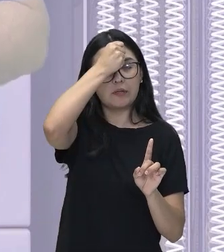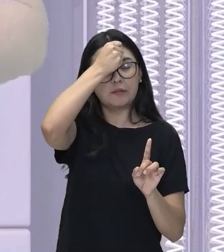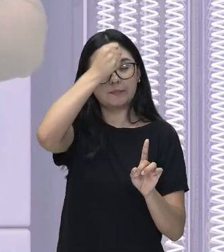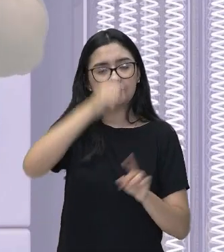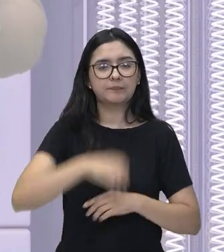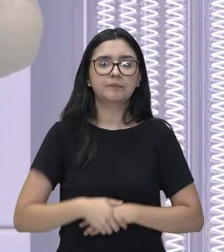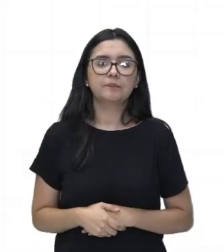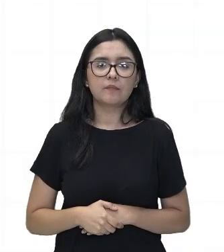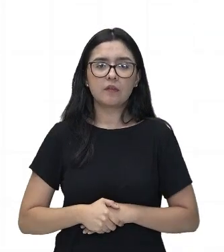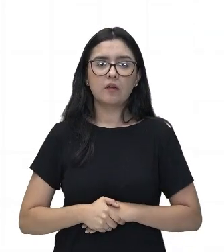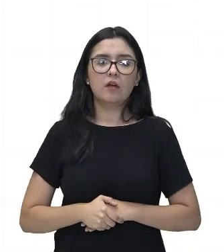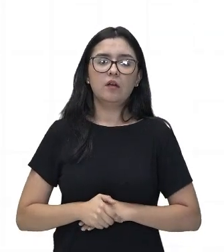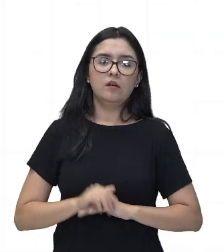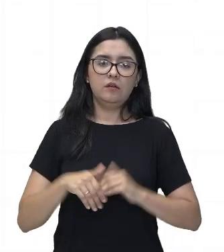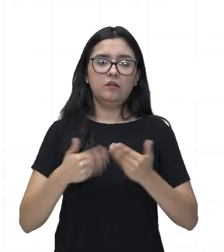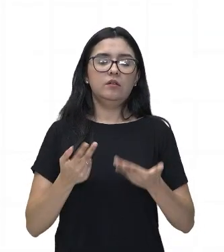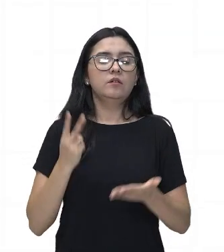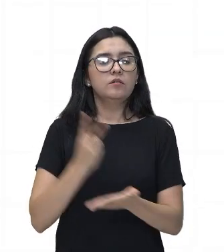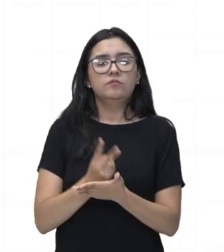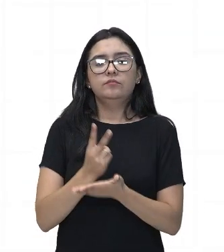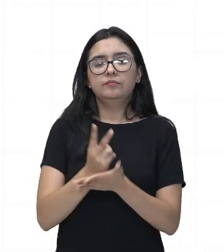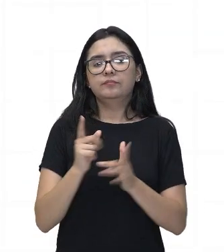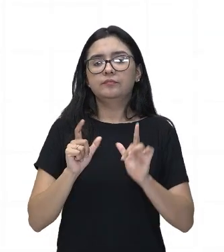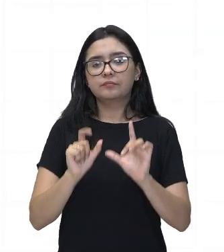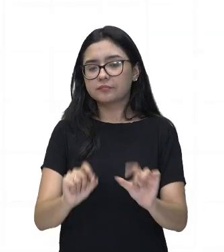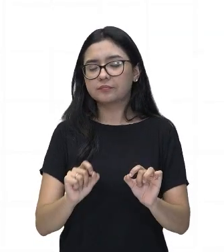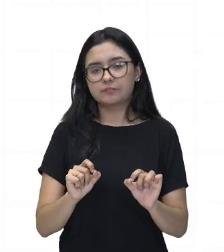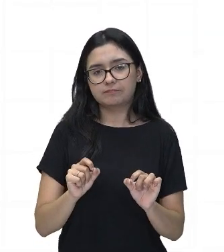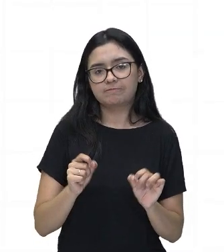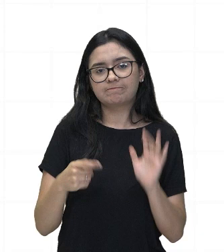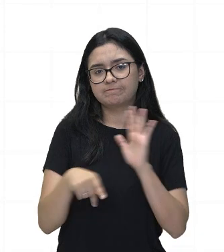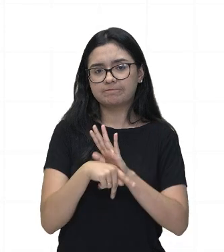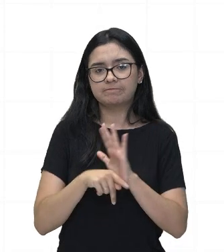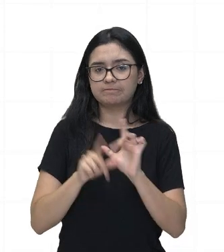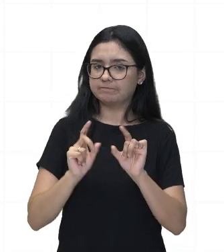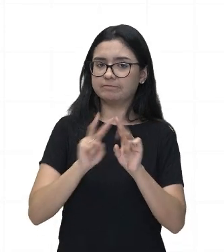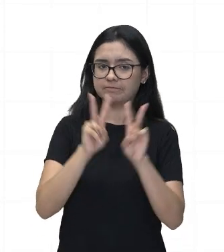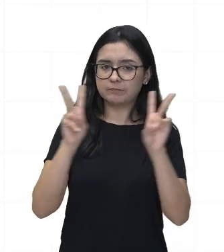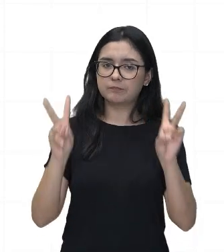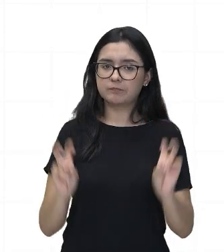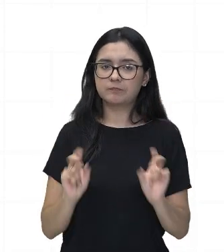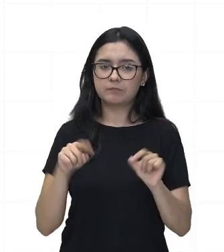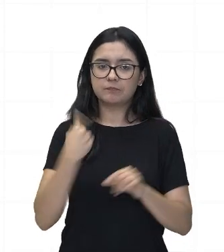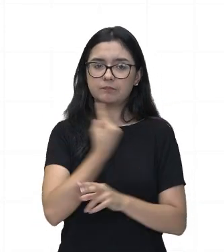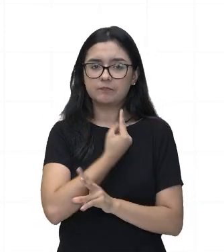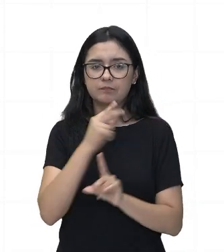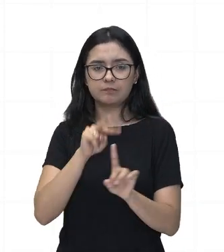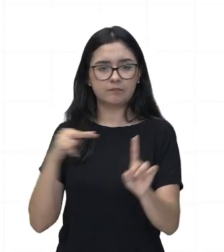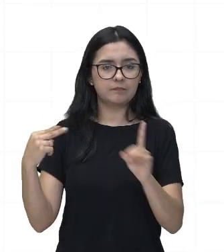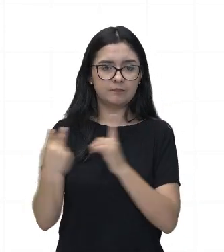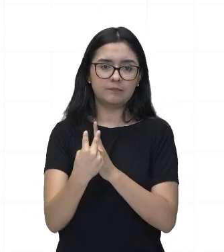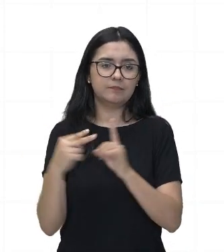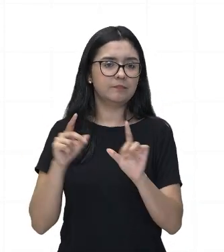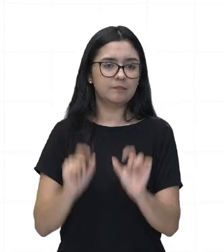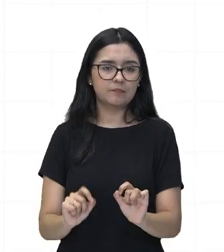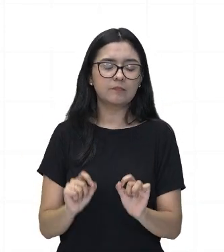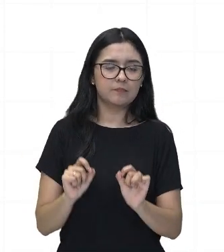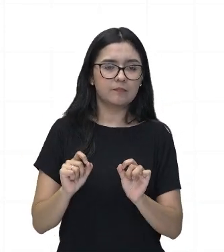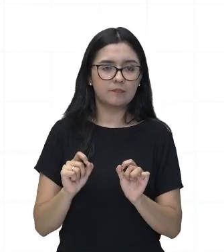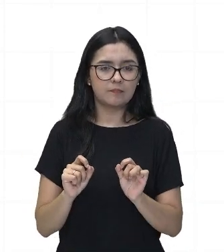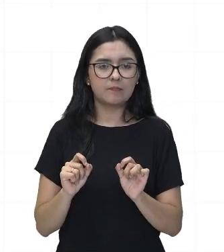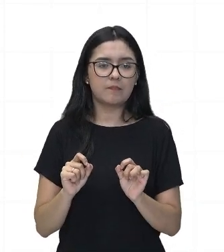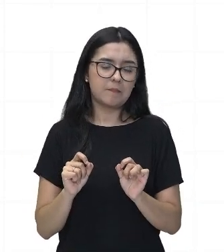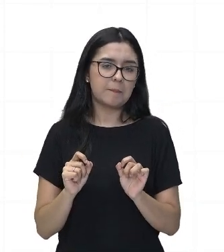Né? Continuando, né? Nessa dinâmica, nós vamos olhar o quê? Também para